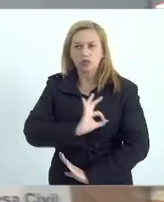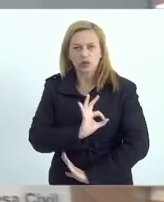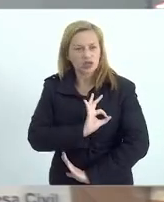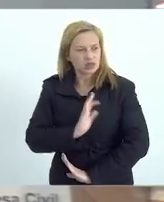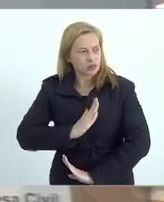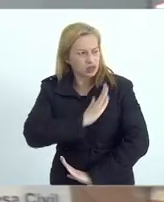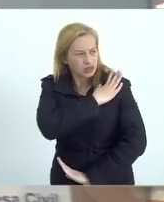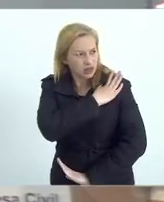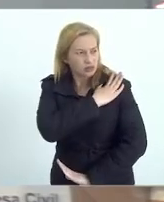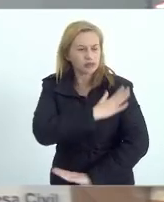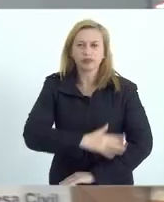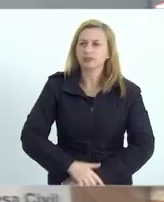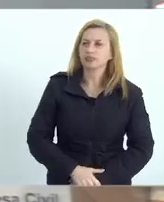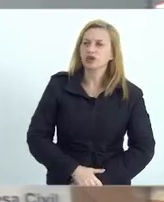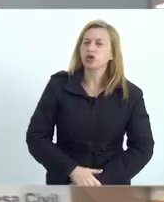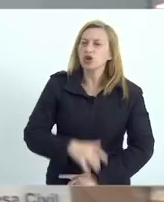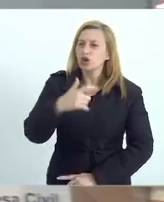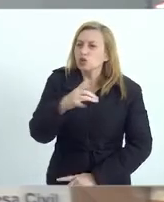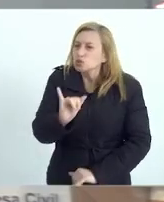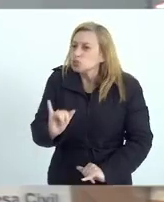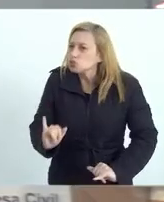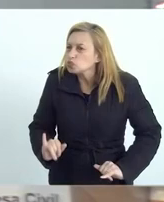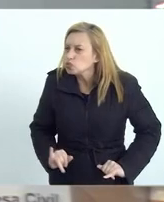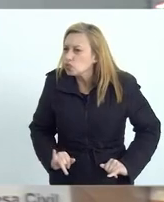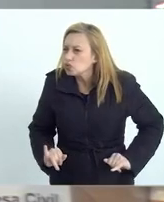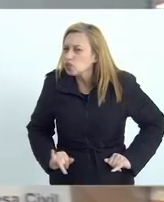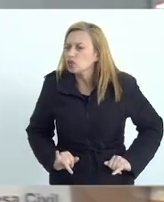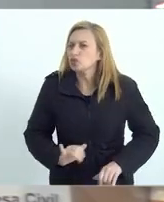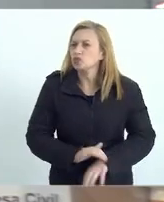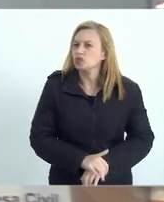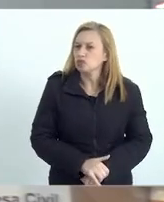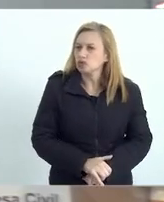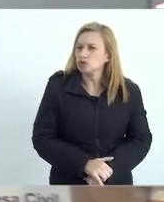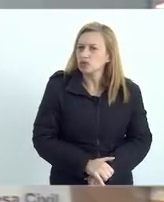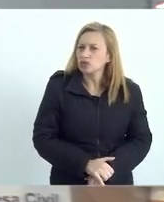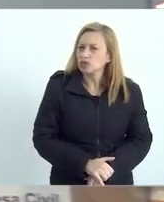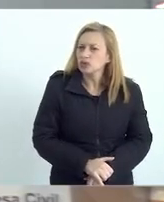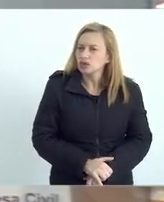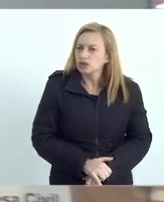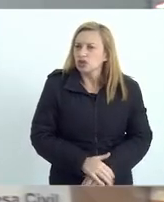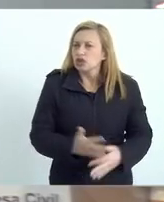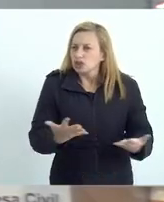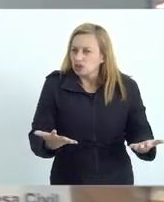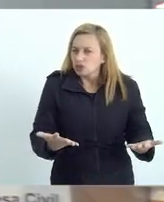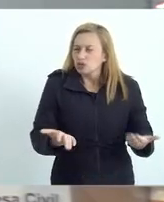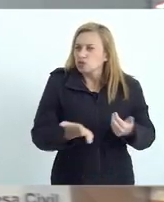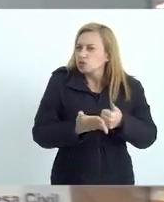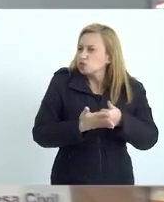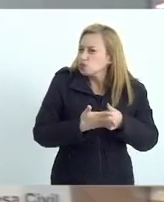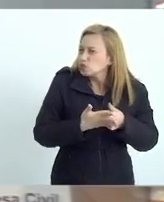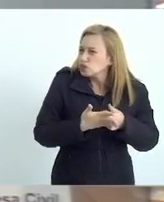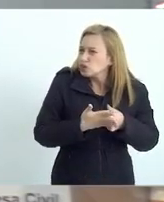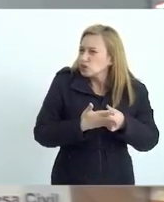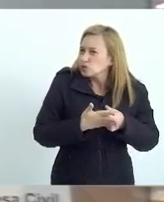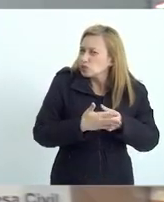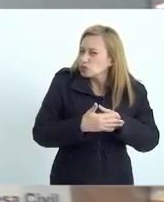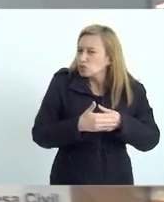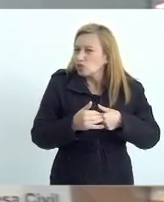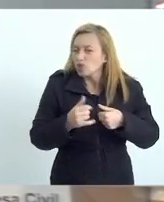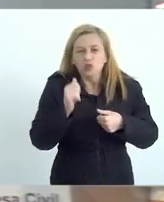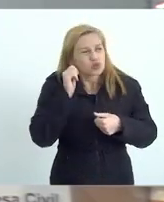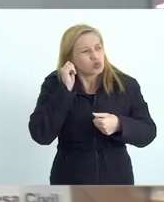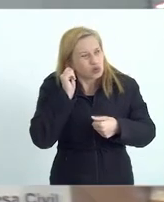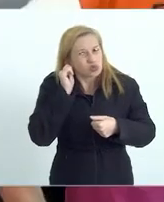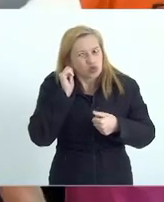militar e eu sofro de uma maneira carinhosa alguns